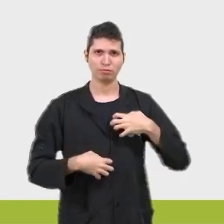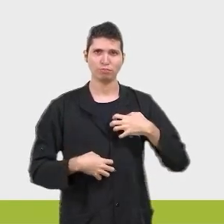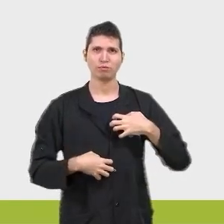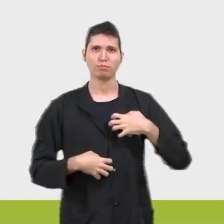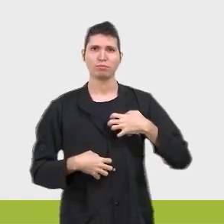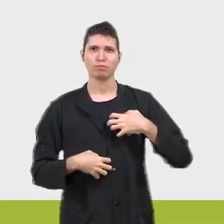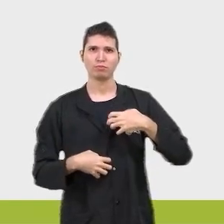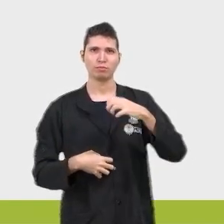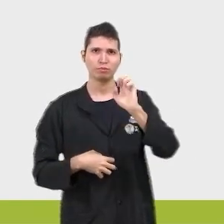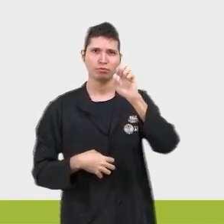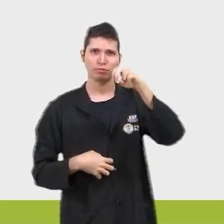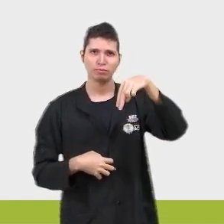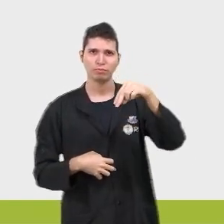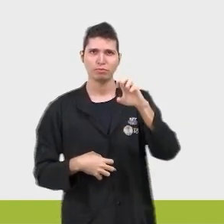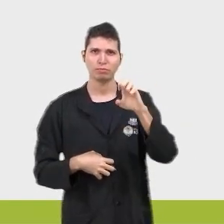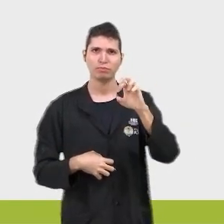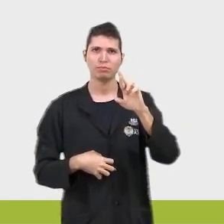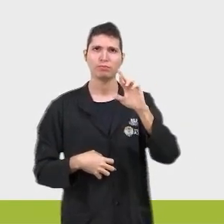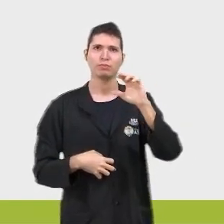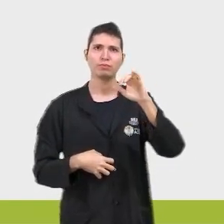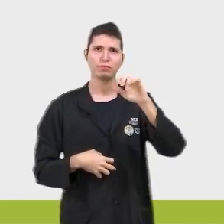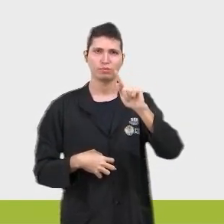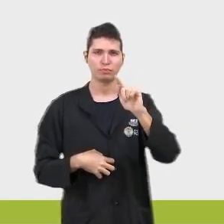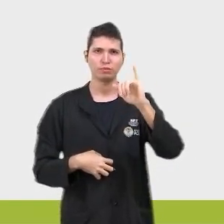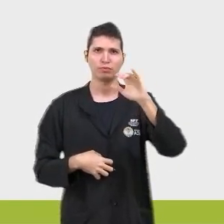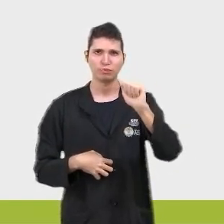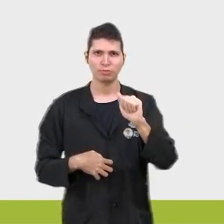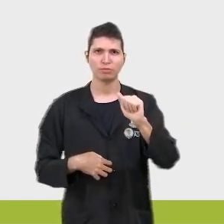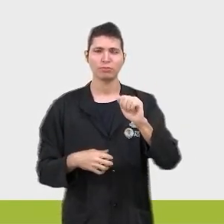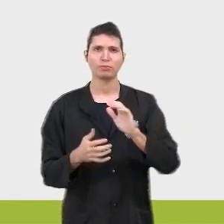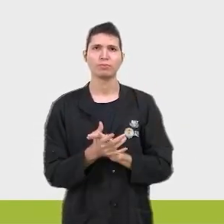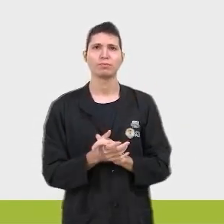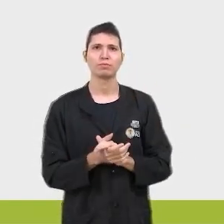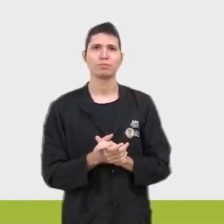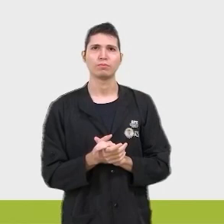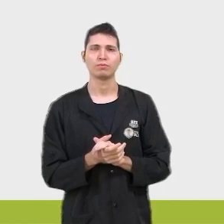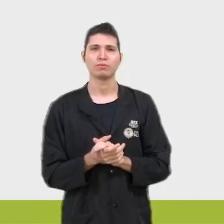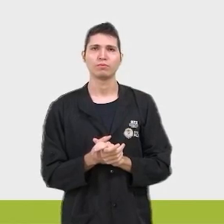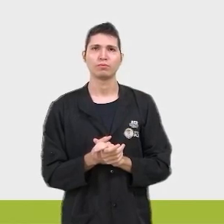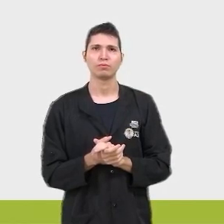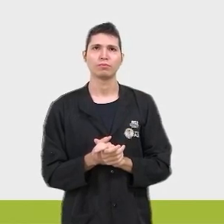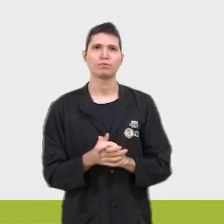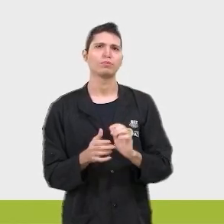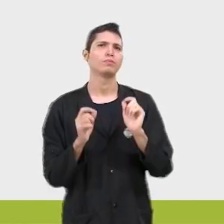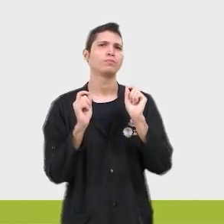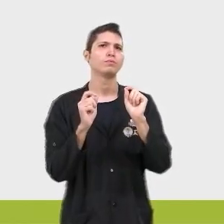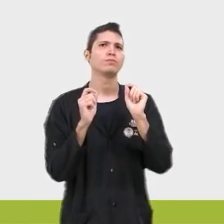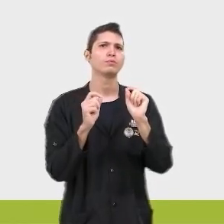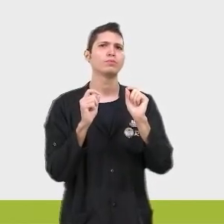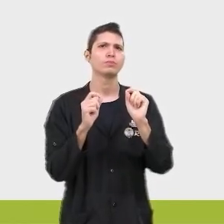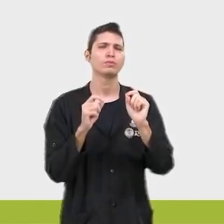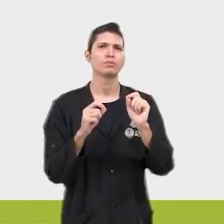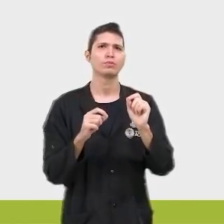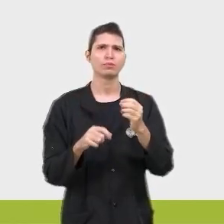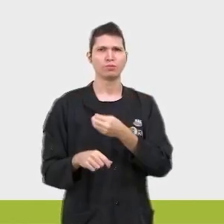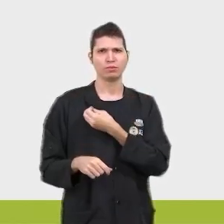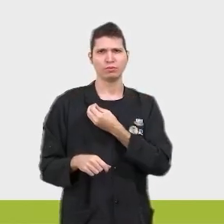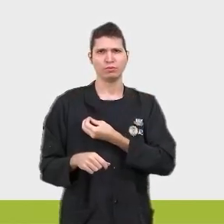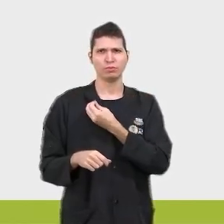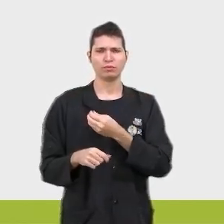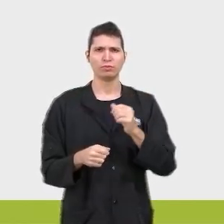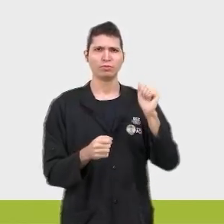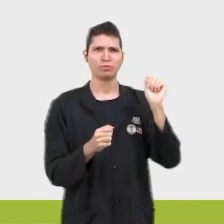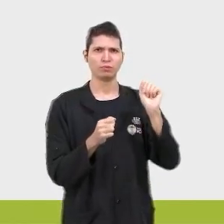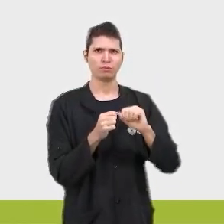seres, que são chamados seres produtores. Quem que é ser produtor aqui?